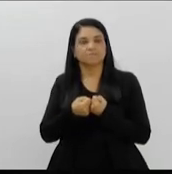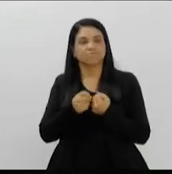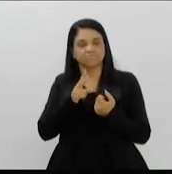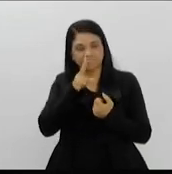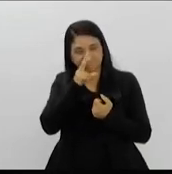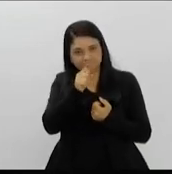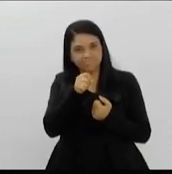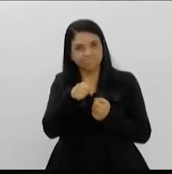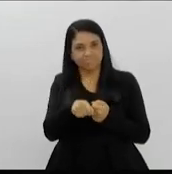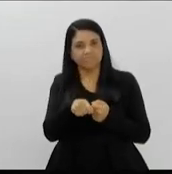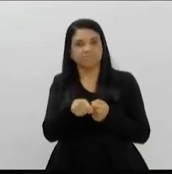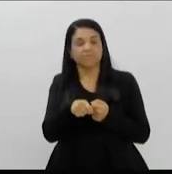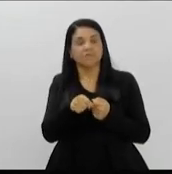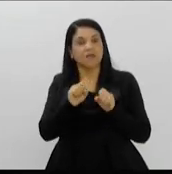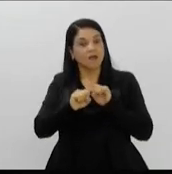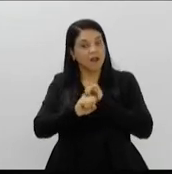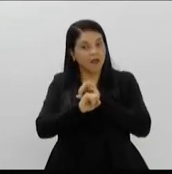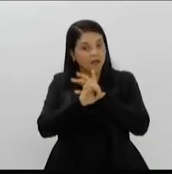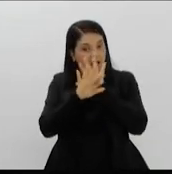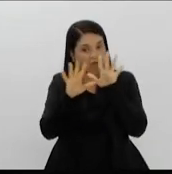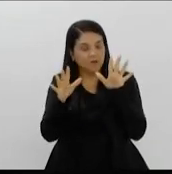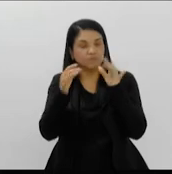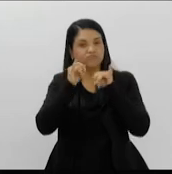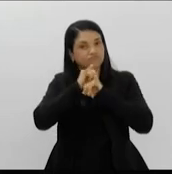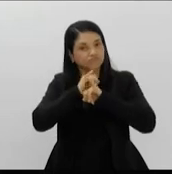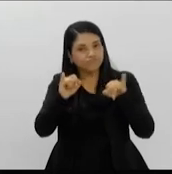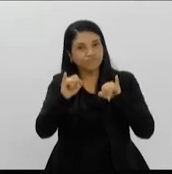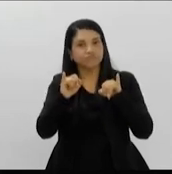absolutamente claro que nós somos